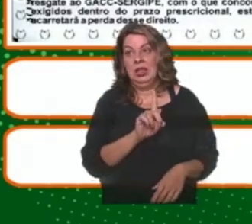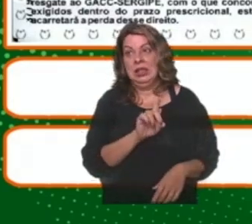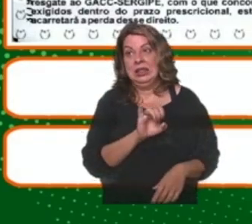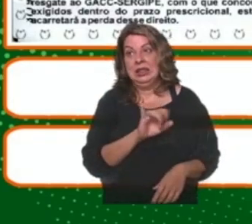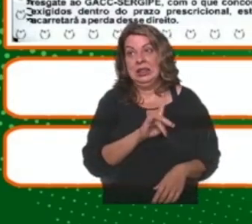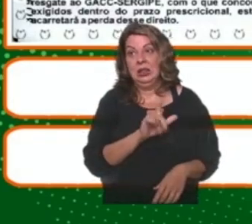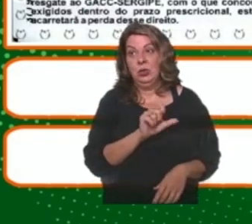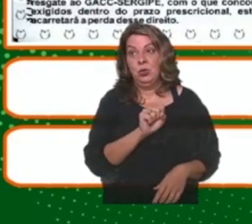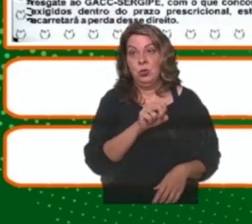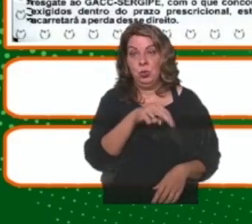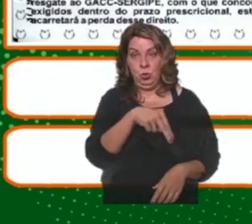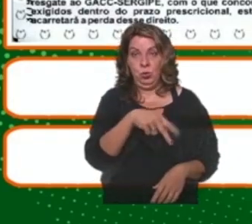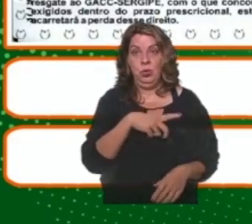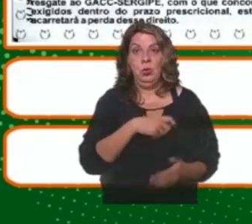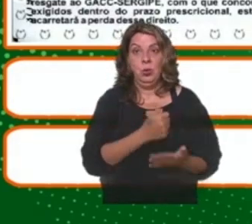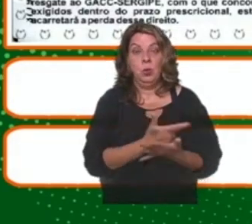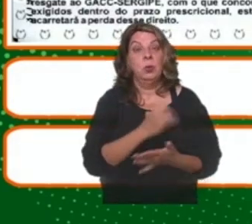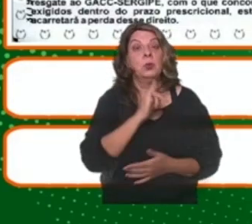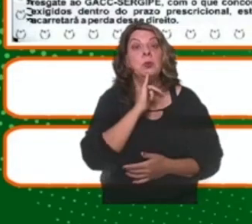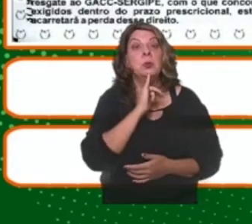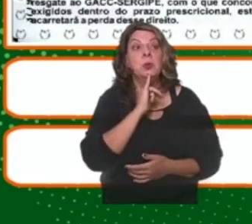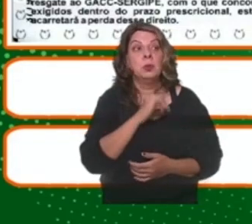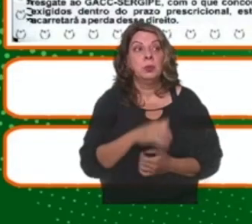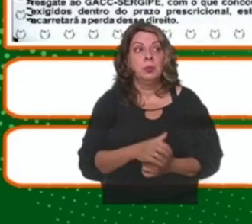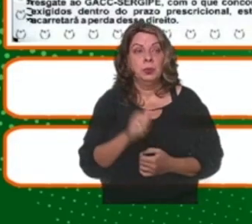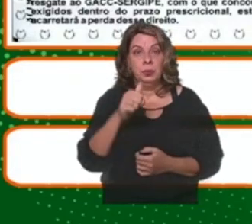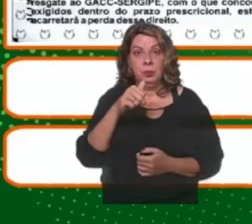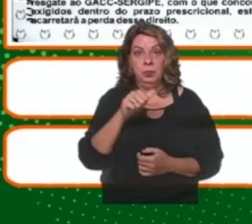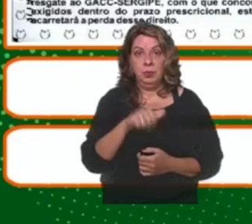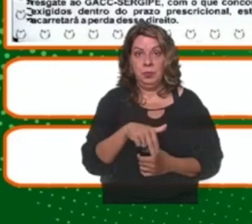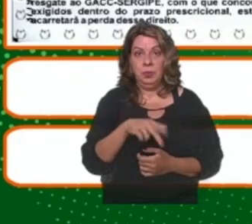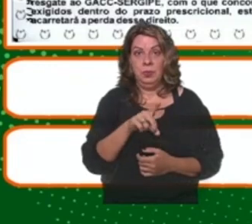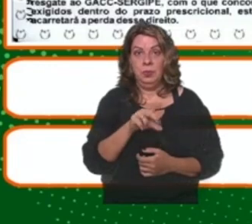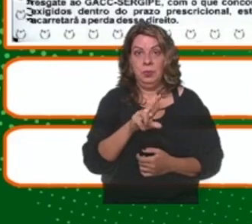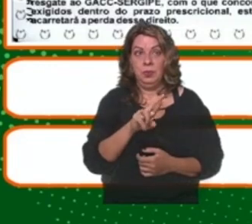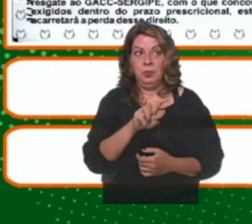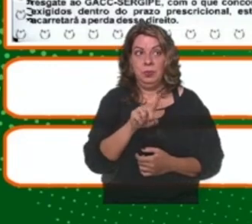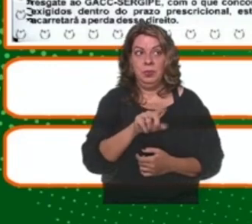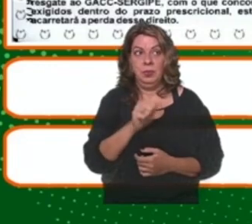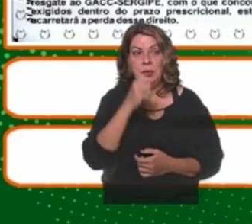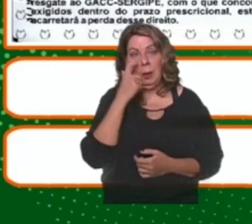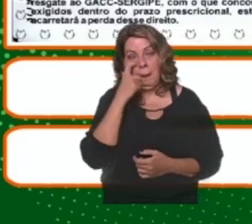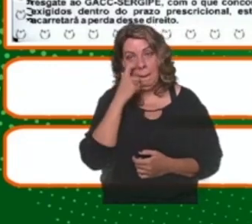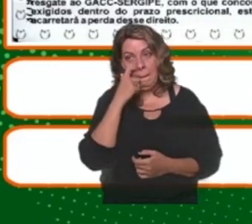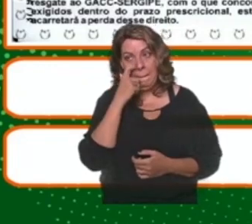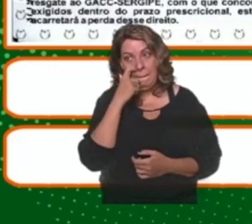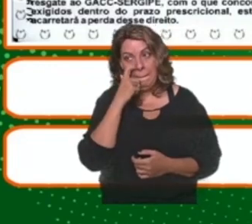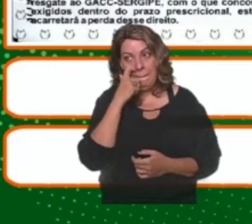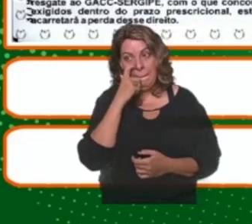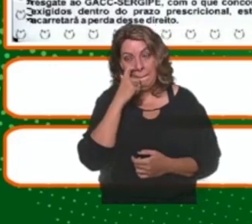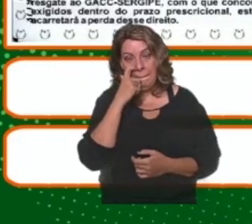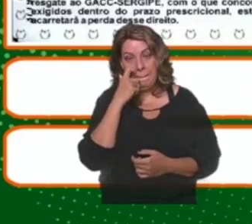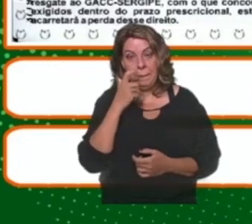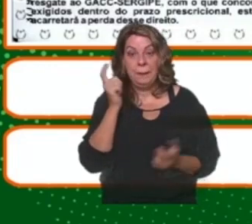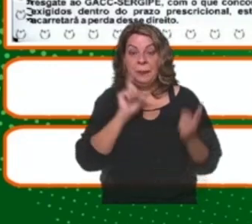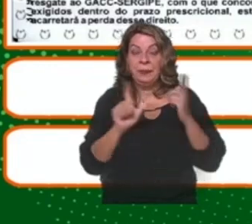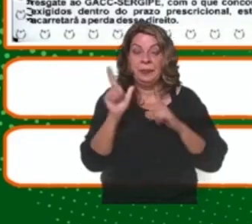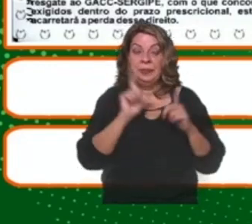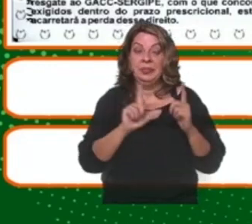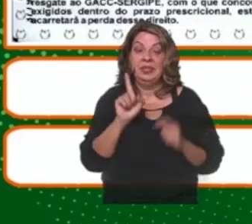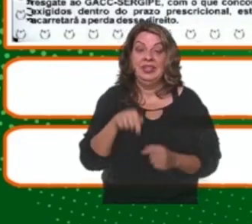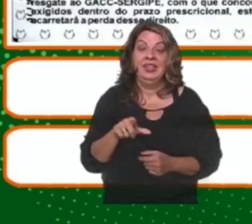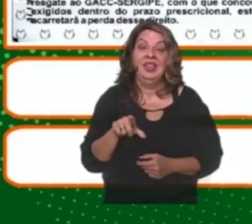de Itabaiana, adquiriu com Andresa Nandinha, são as promotoras da Regional Itabaiana. Olha só, quem também está faturando